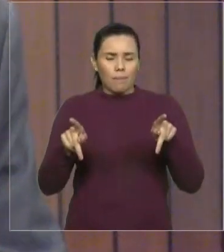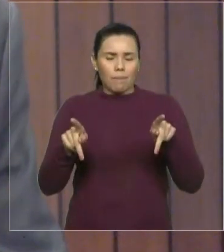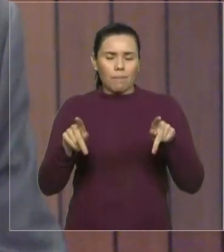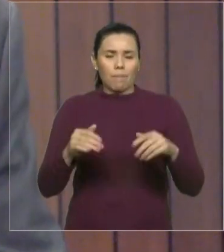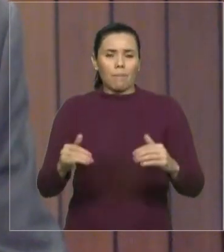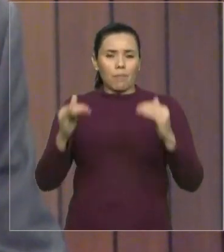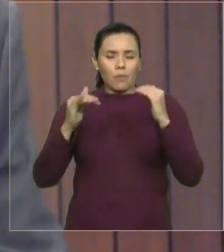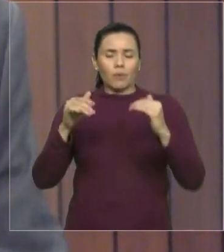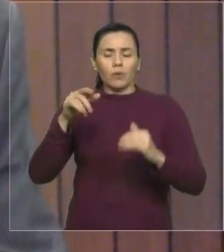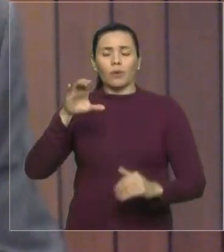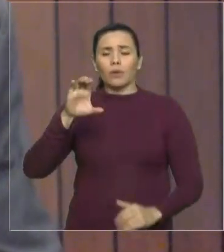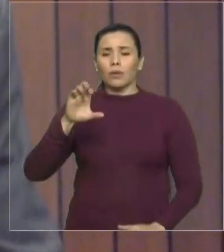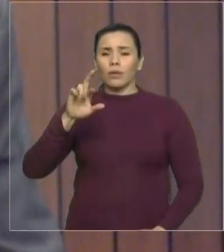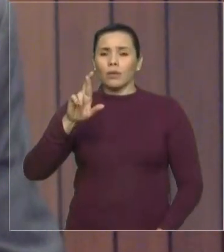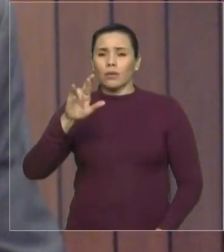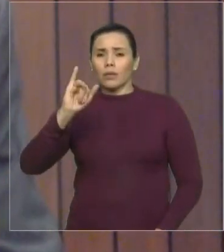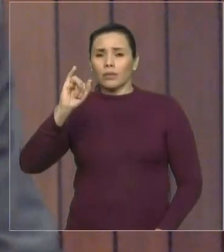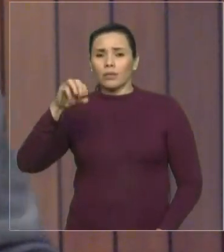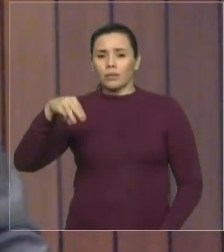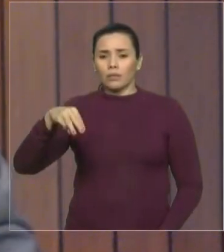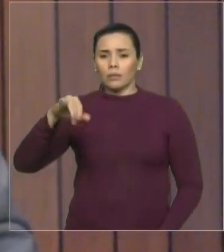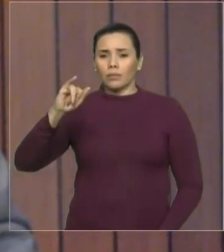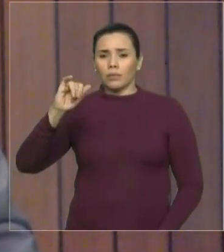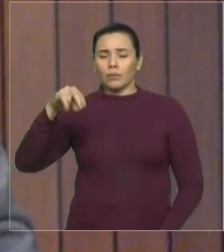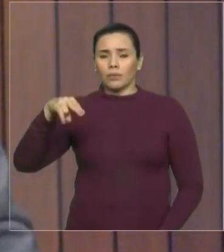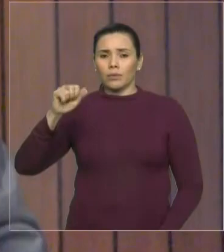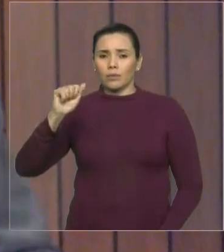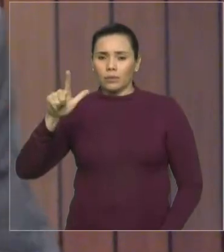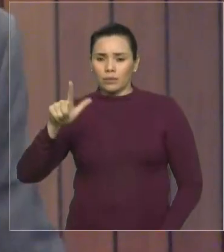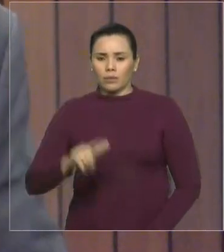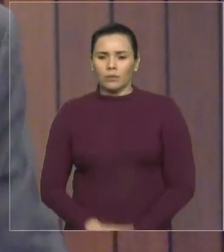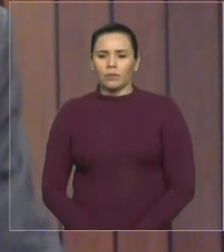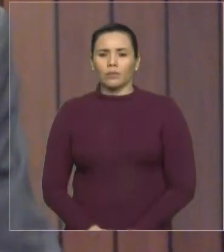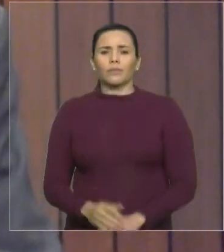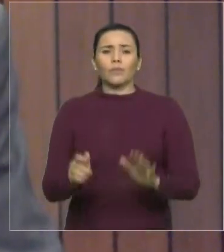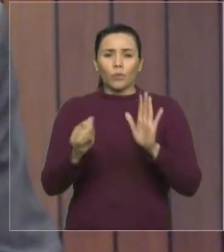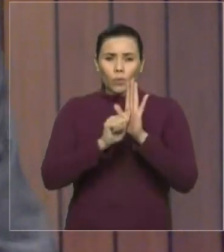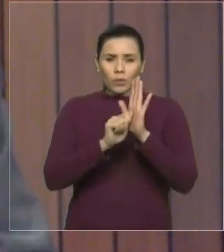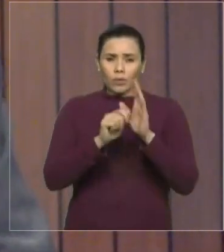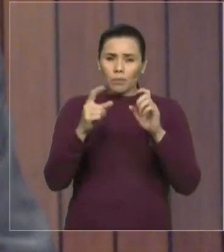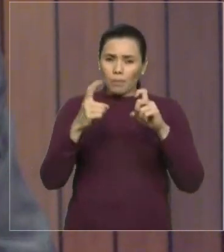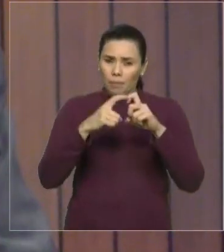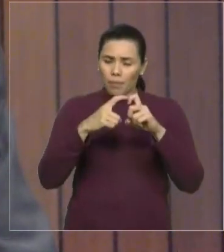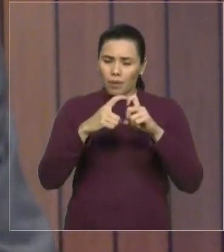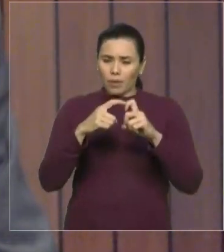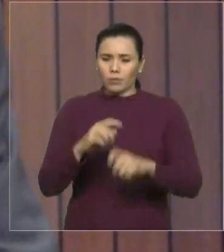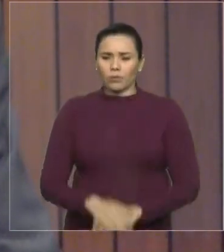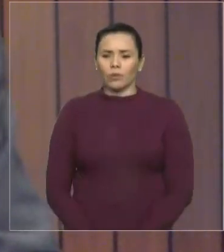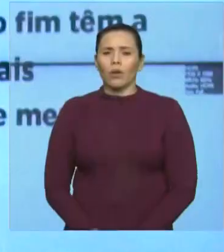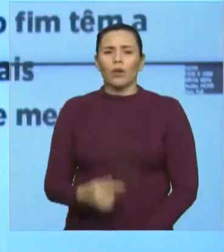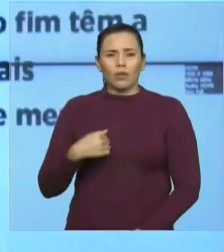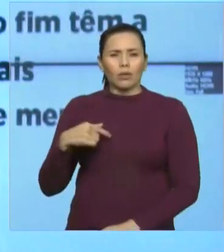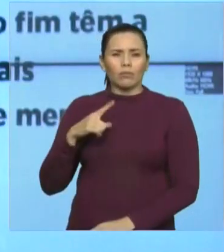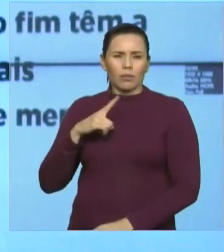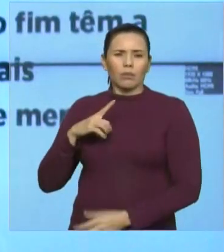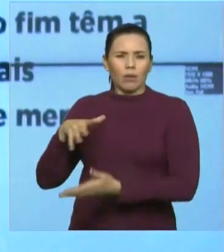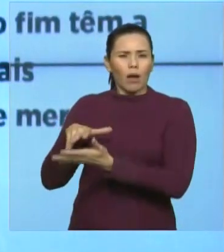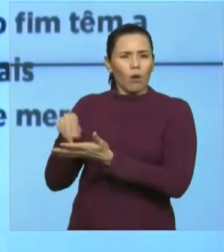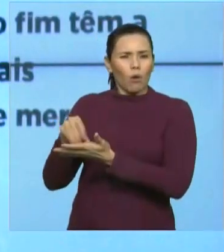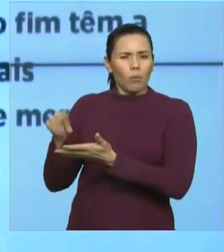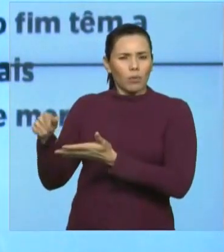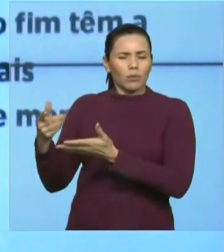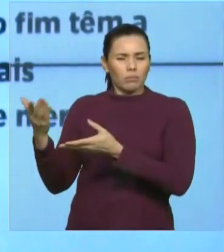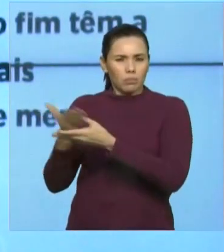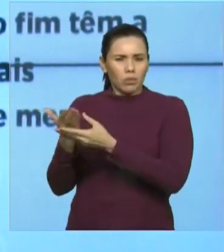Voltando aqui, vamos ver aqui agora esses atestados médicos que foram retirados de alguns processos que são públicos.